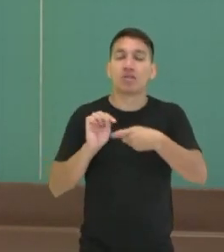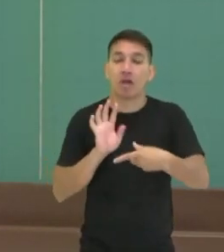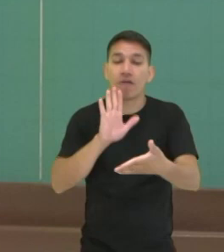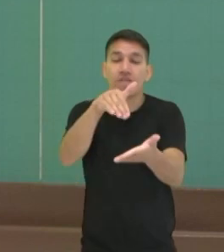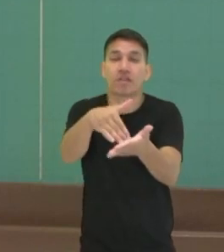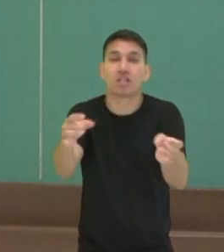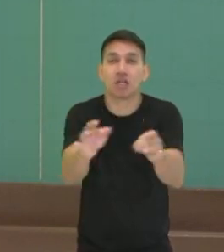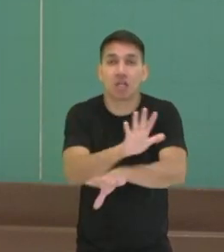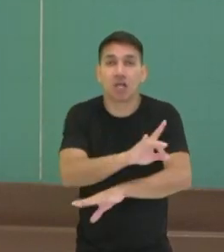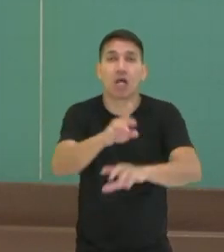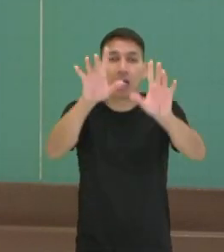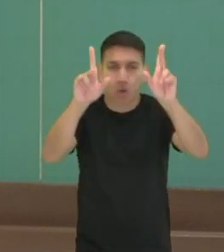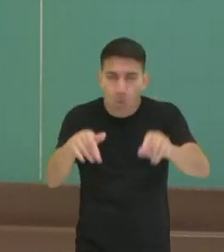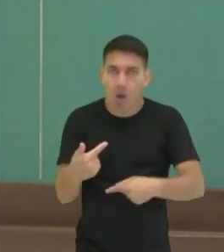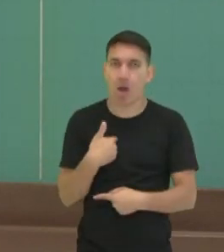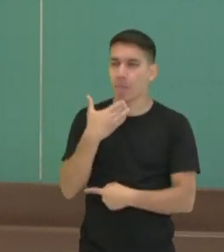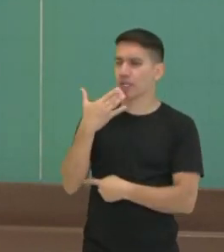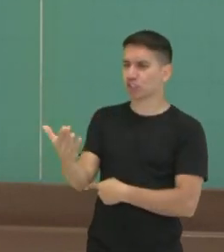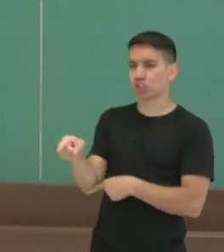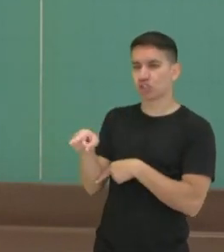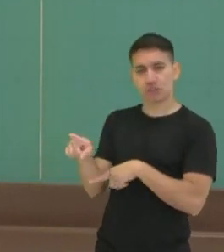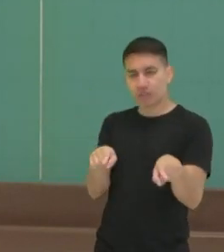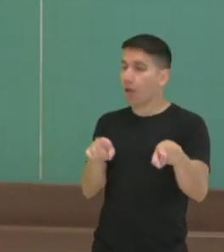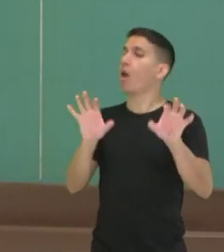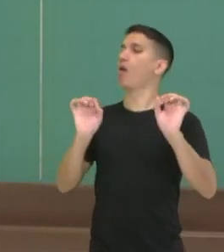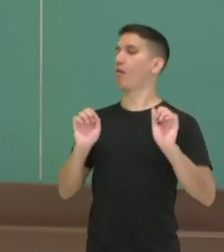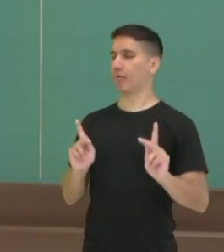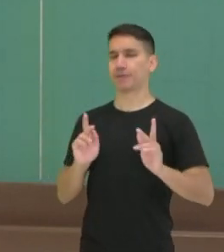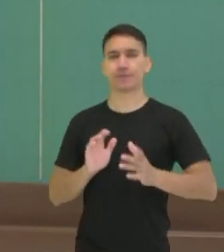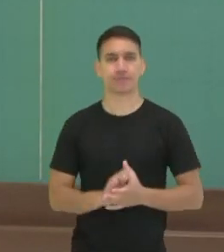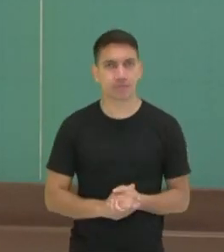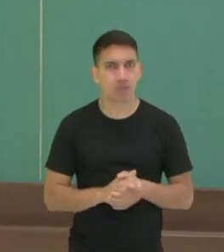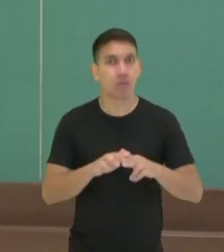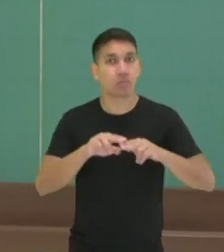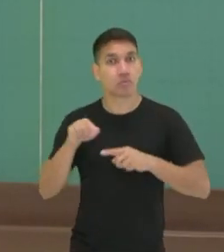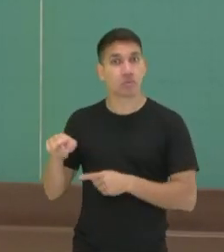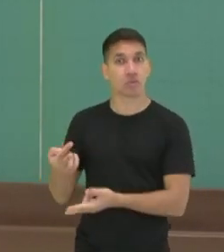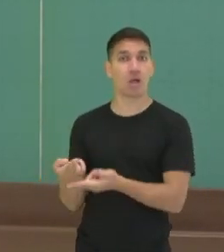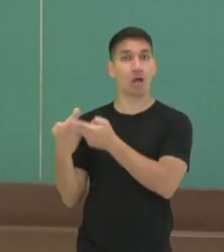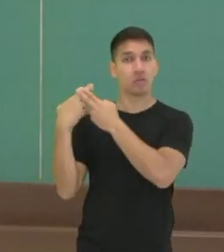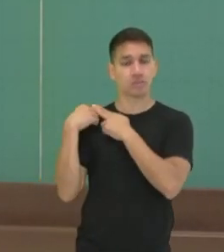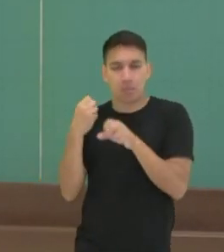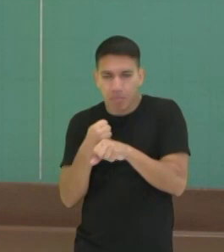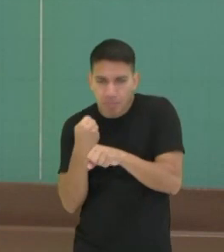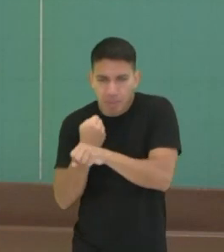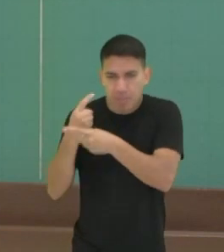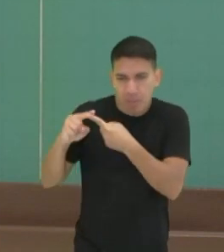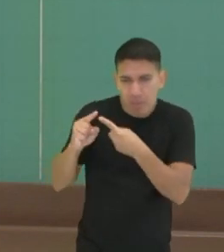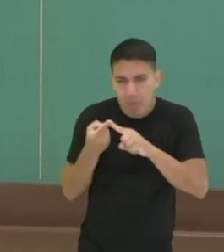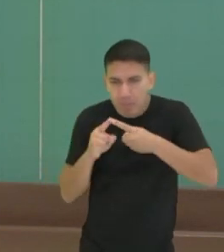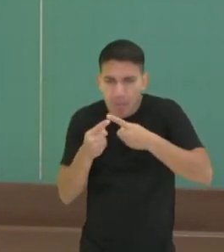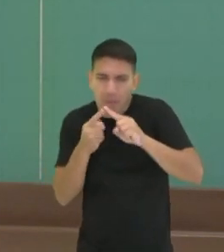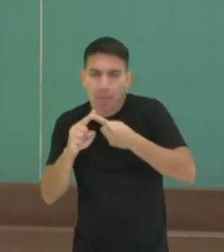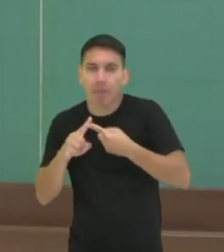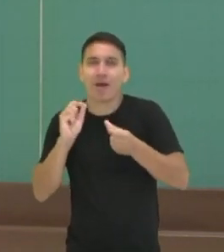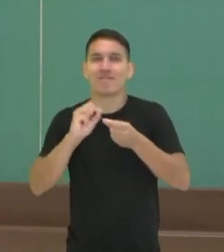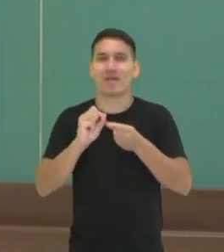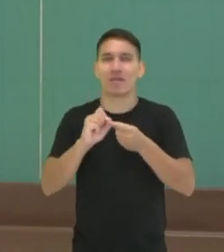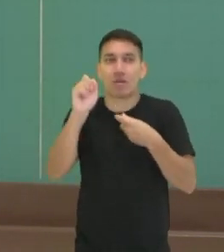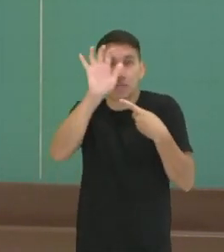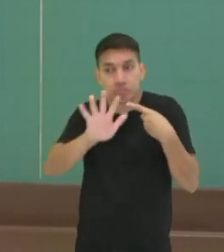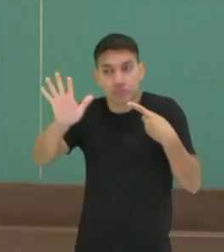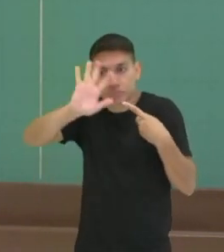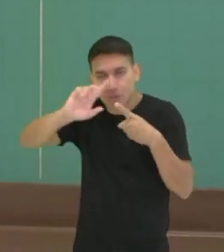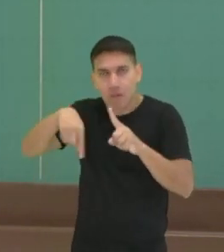fosse conforme a pessoa que tinha solicitado. Então nisso eles eram responsáveis pela parte de ilustração, que já era